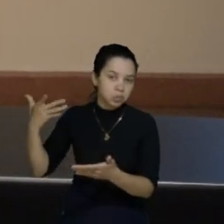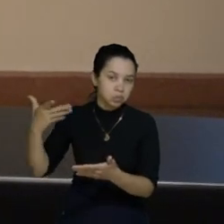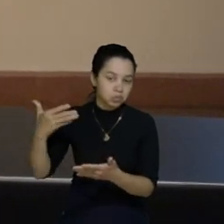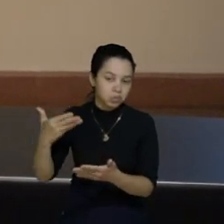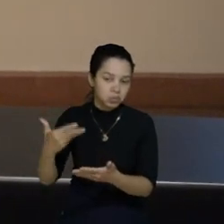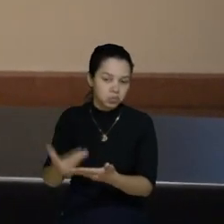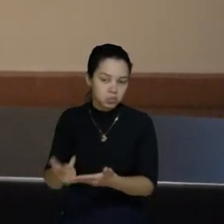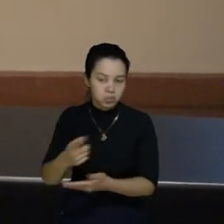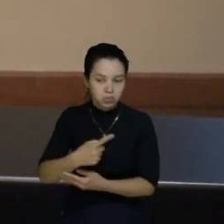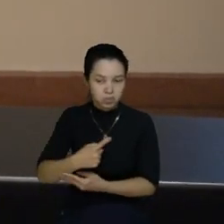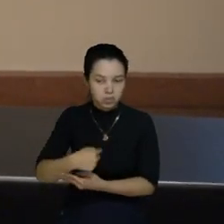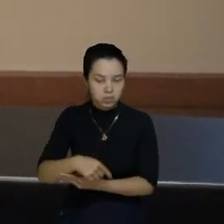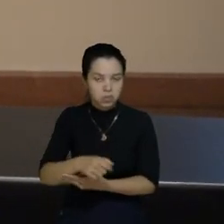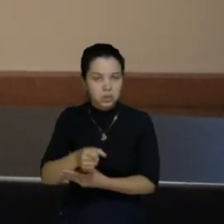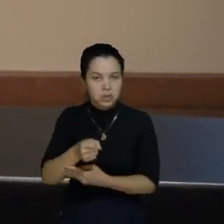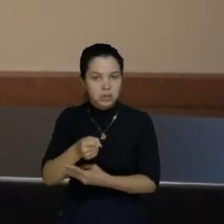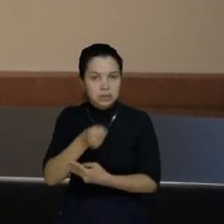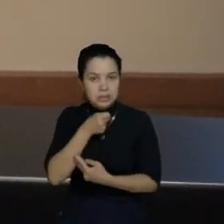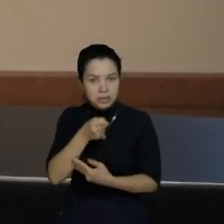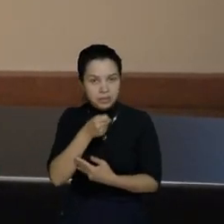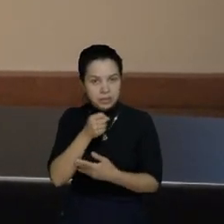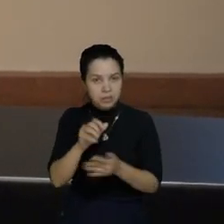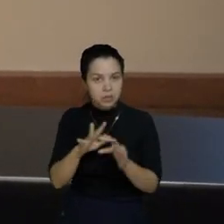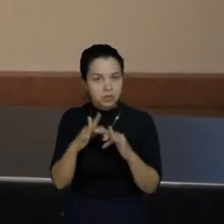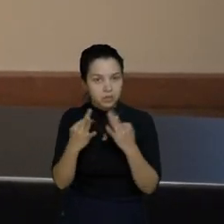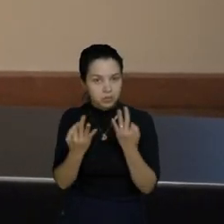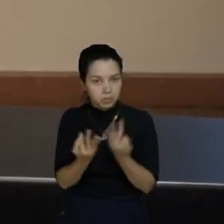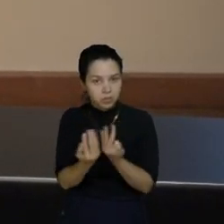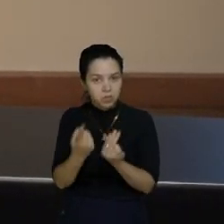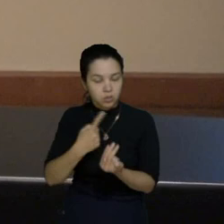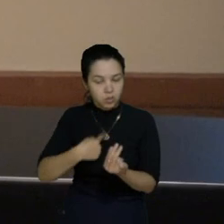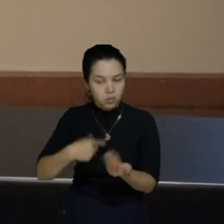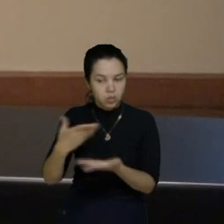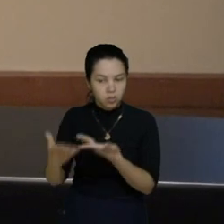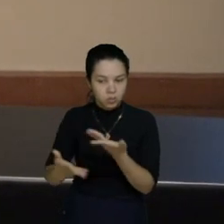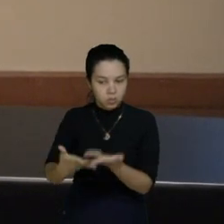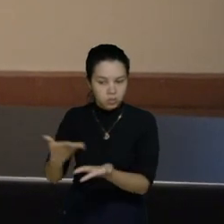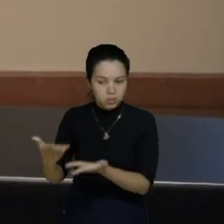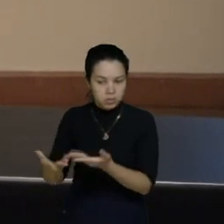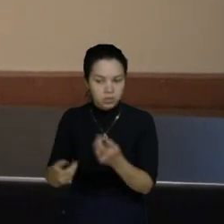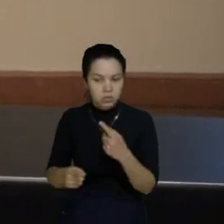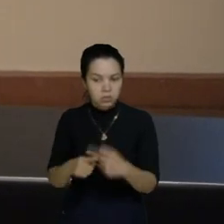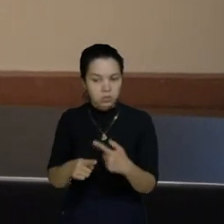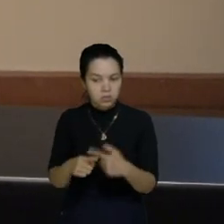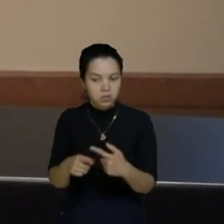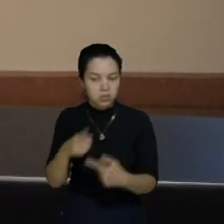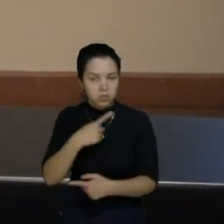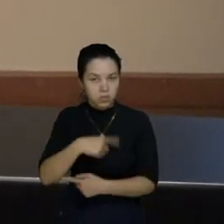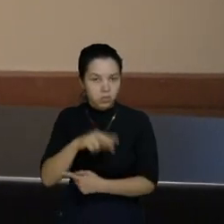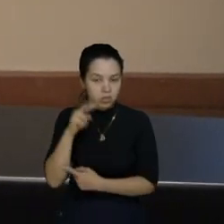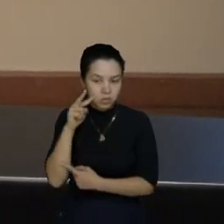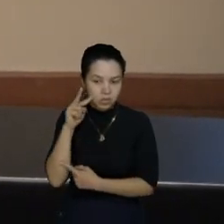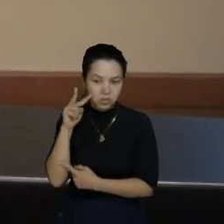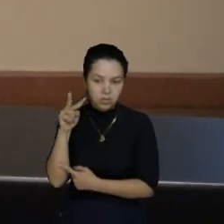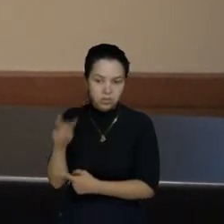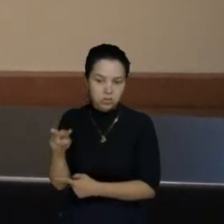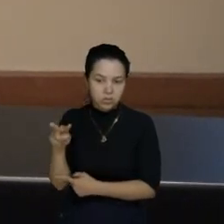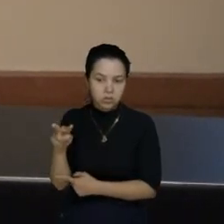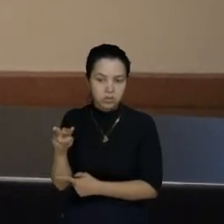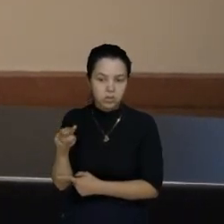fizemos entrevista com a família a gente tem esse cuidado porque a nossa visão enquanto